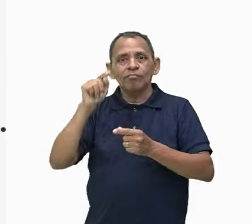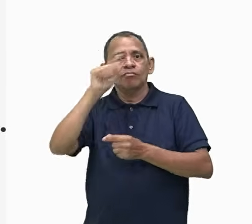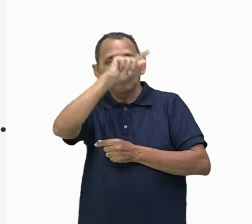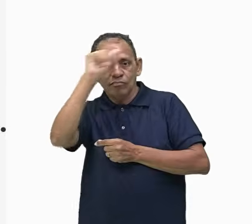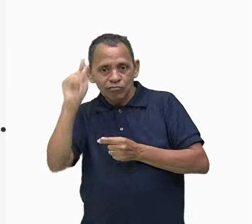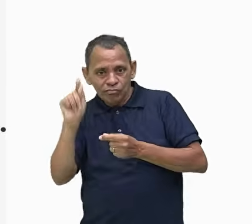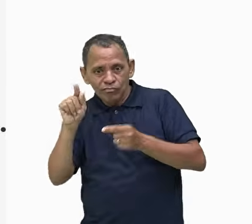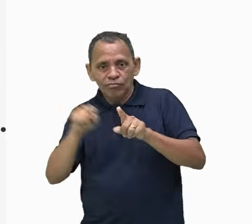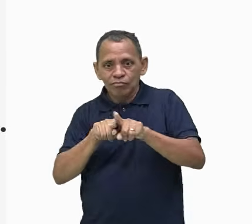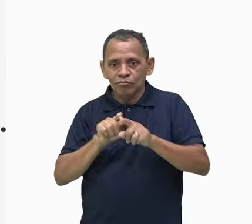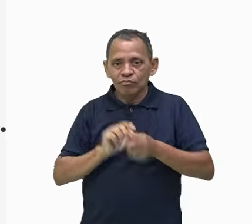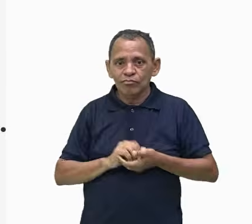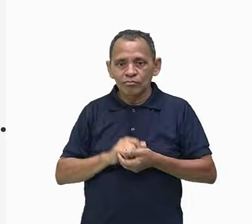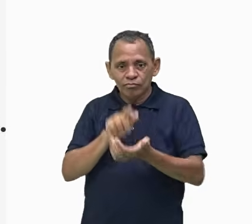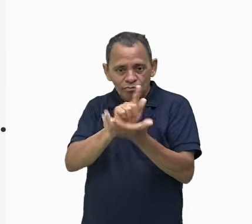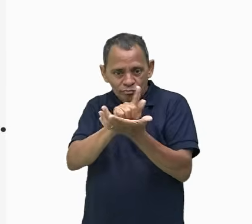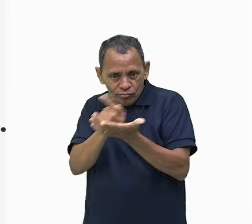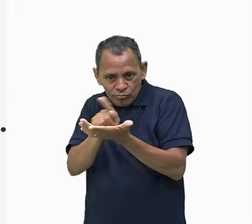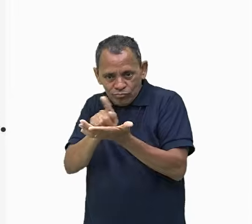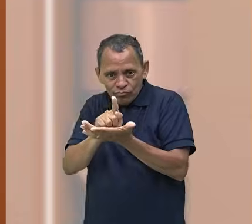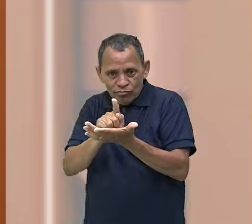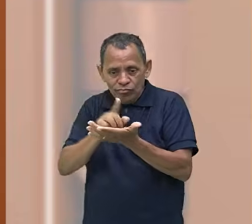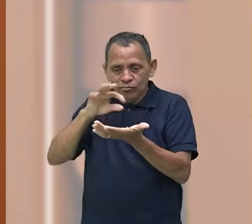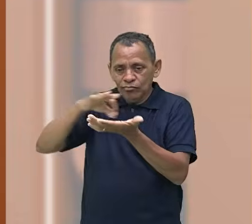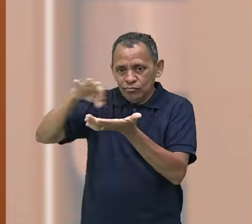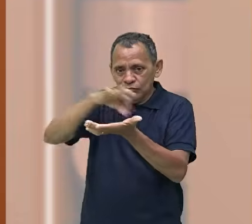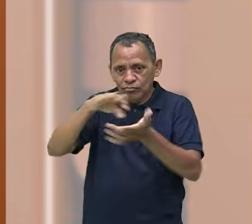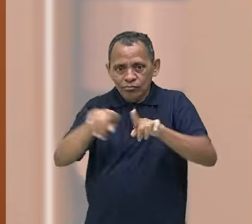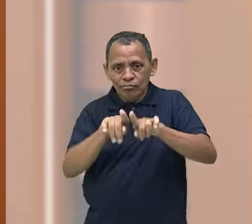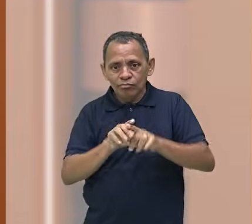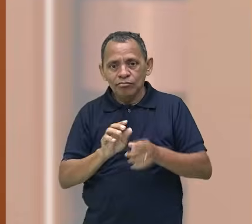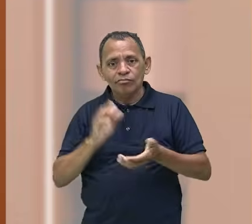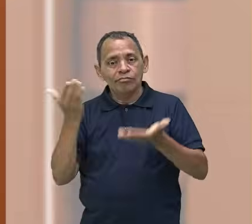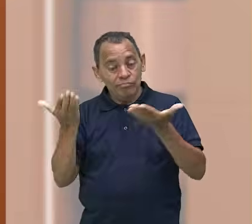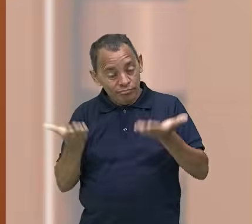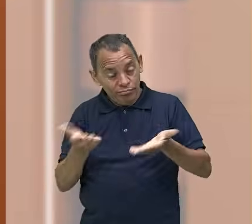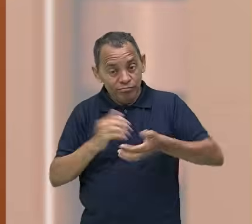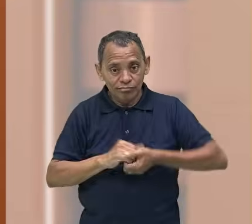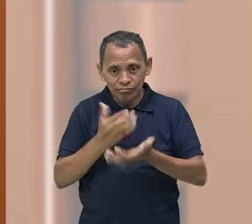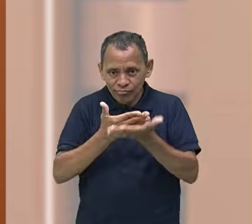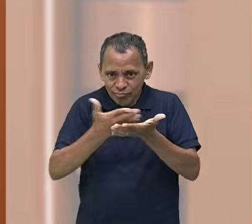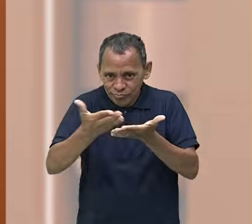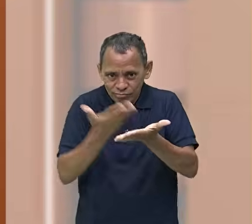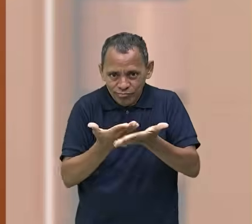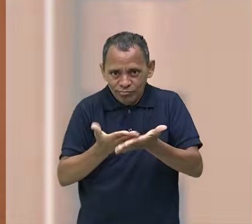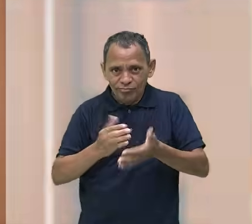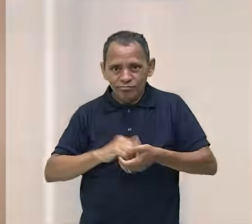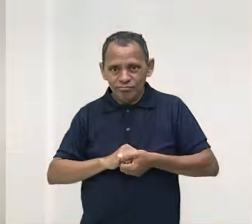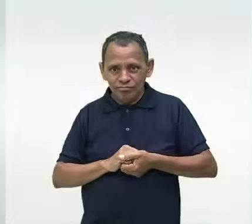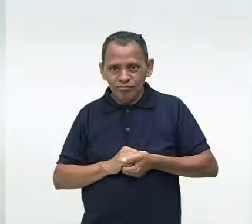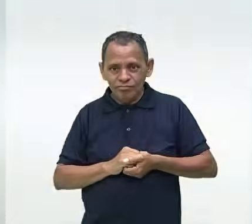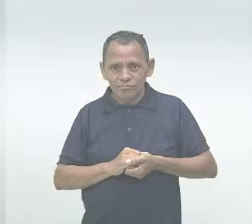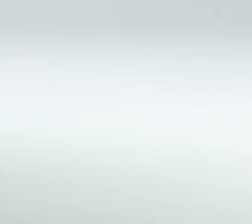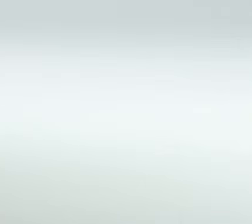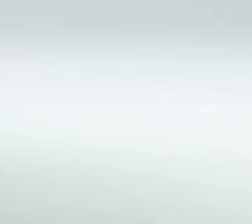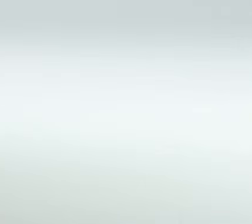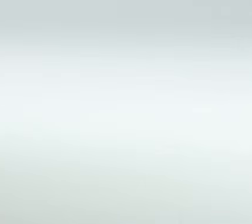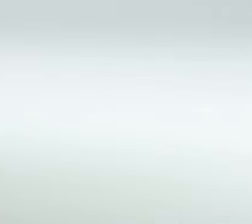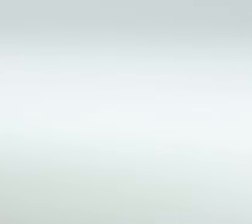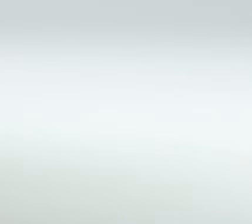Sul, bússola e GPS. Então, vamos agora para o momento da nossa aula.